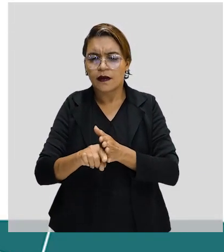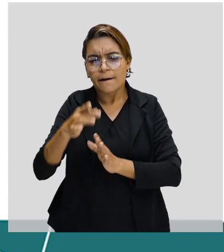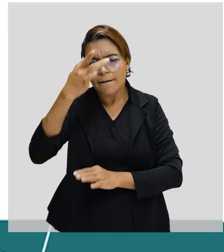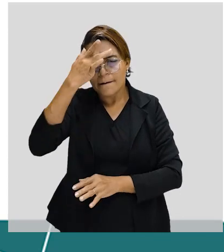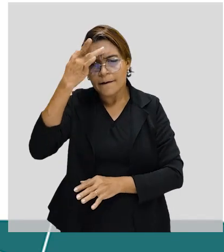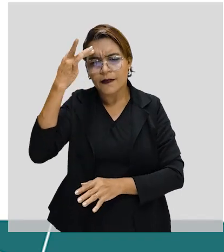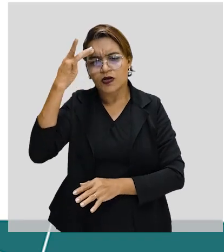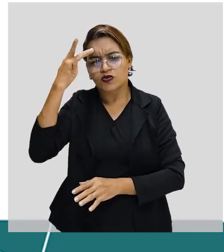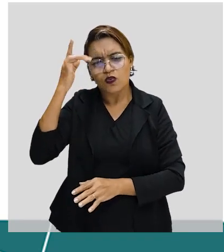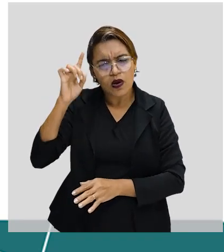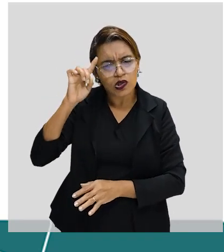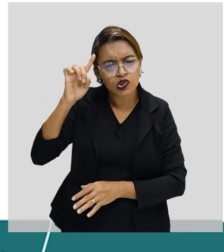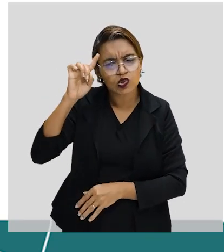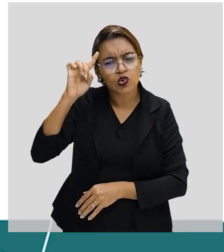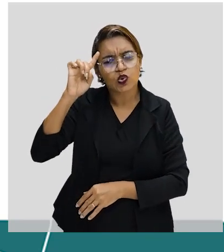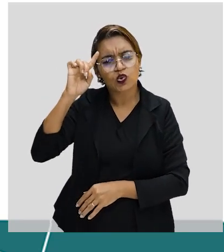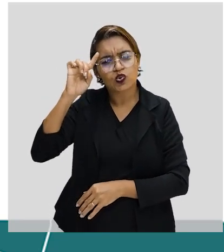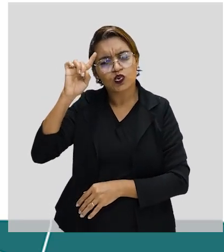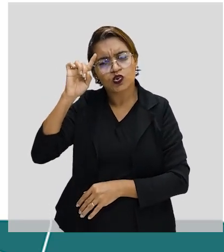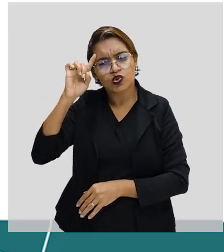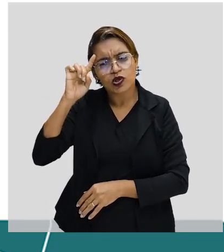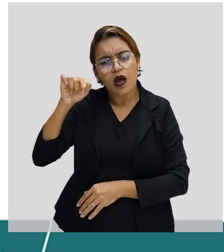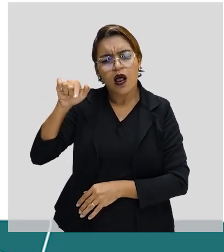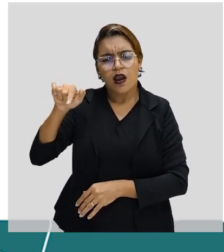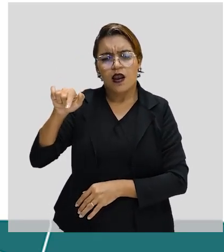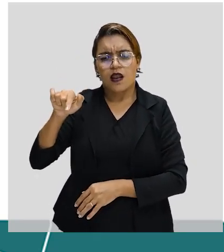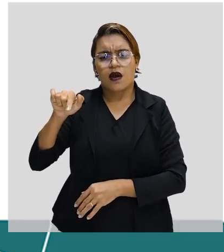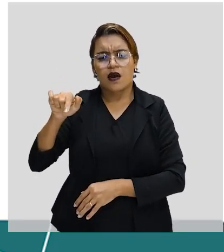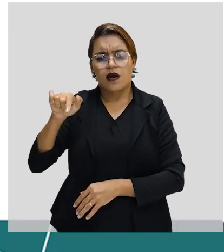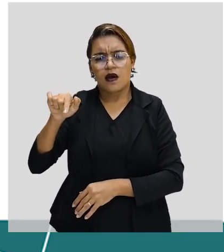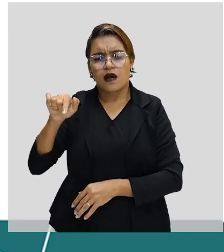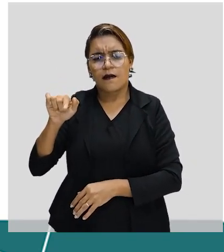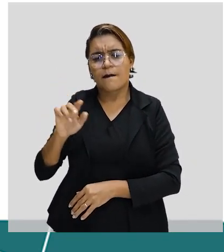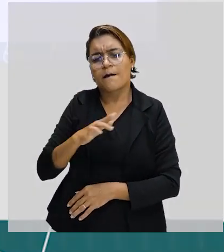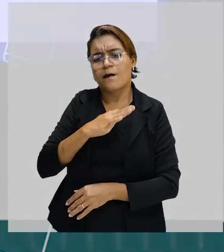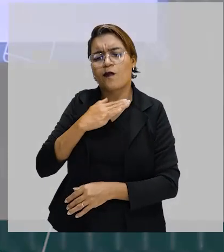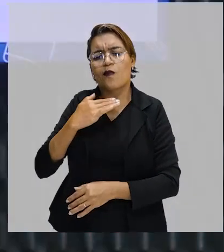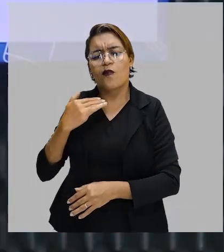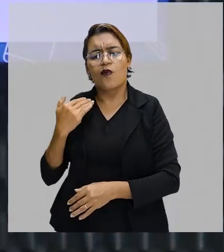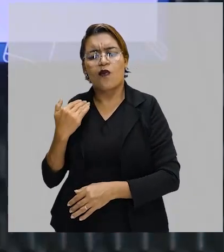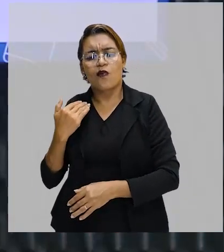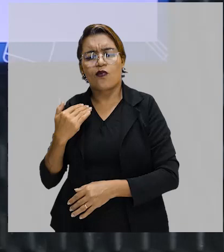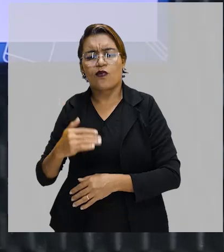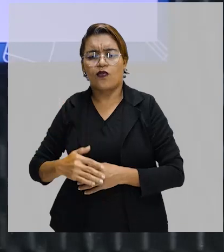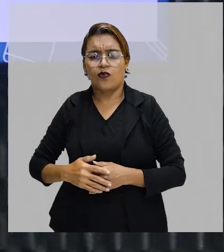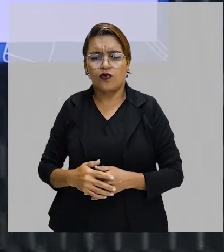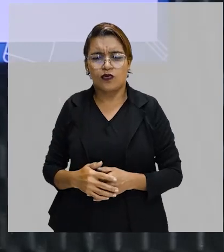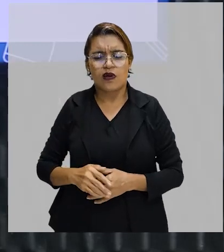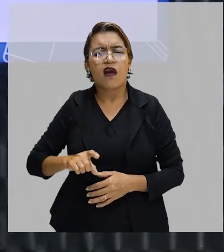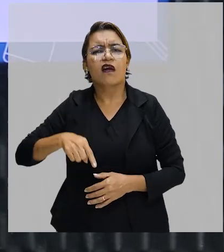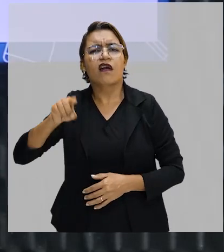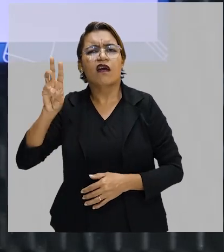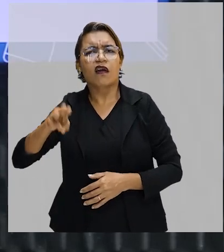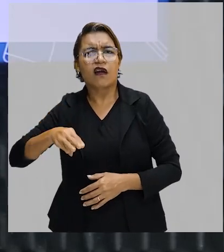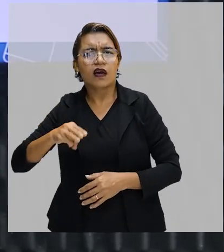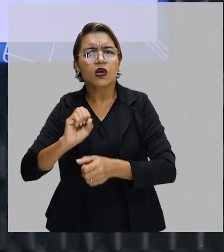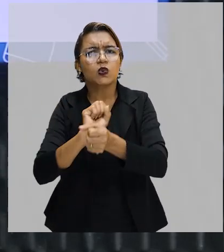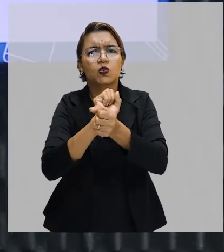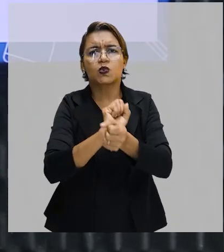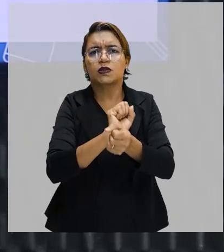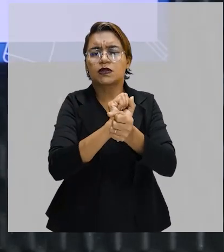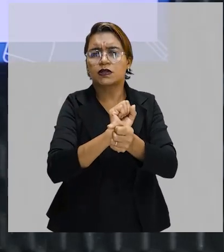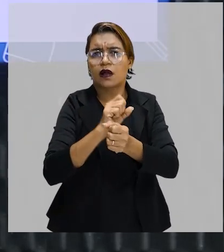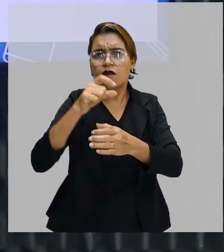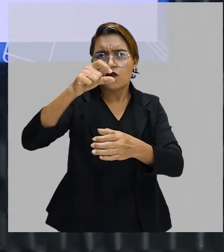cais todos os dias todos os dias para voltar e re- a ressuscitar numa canção e quem é o escravo das plantações de sisal